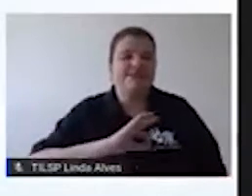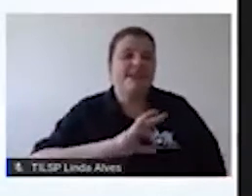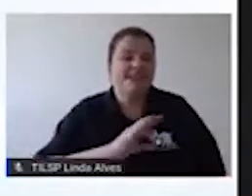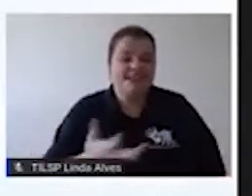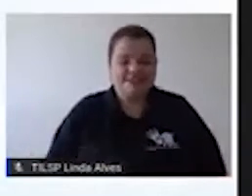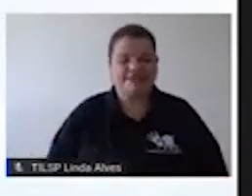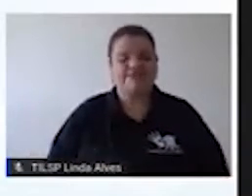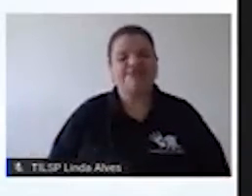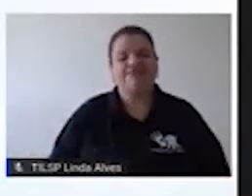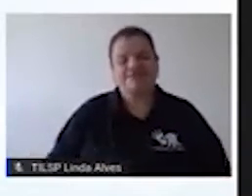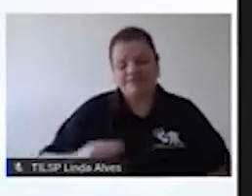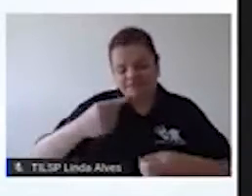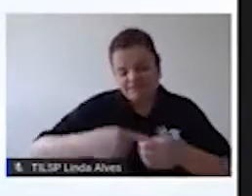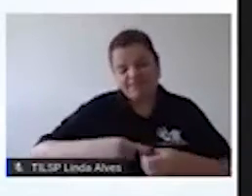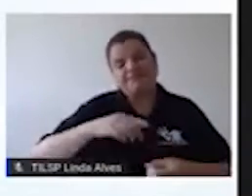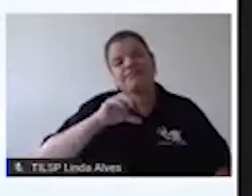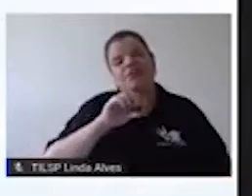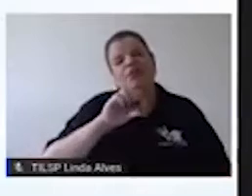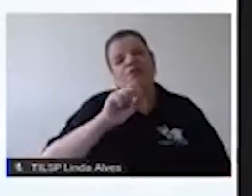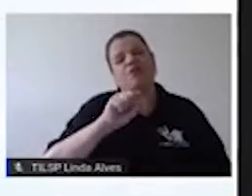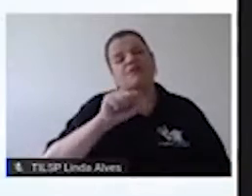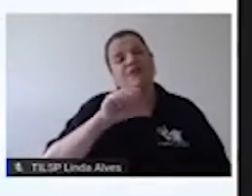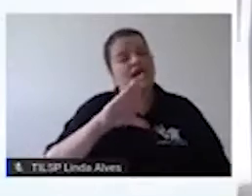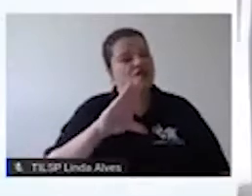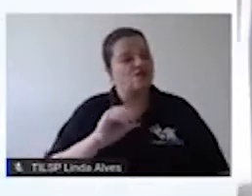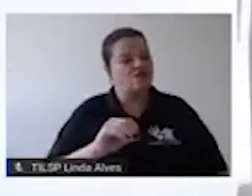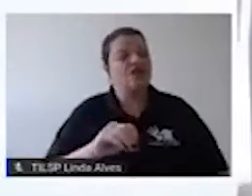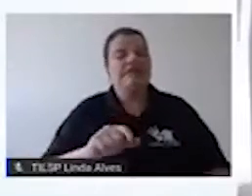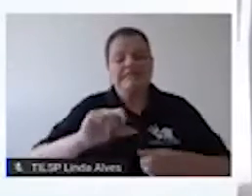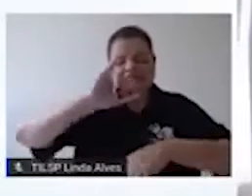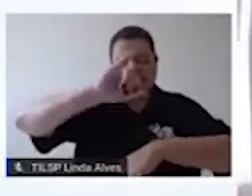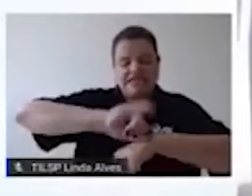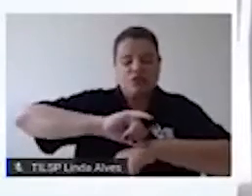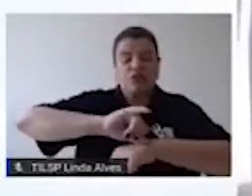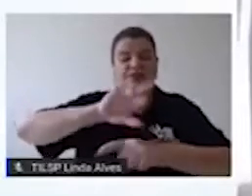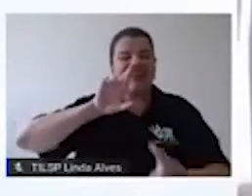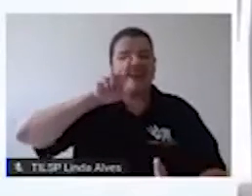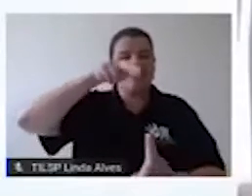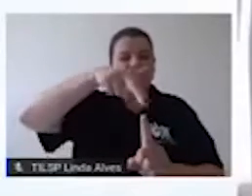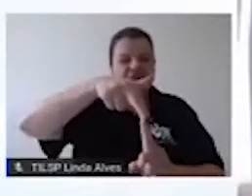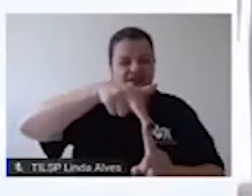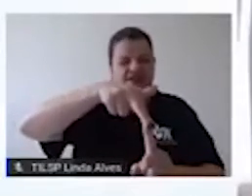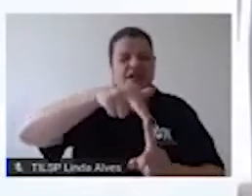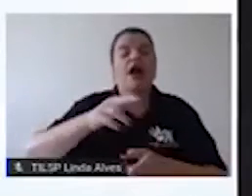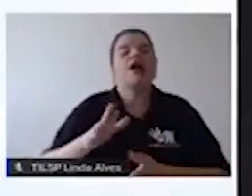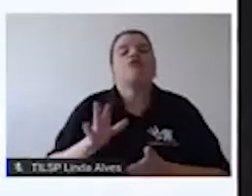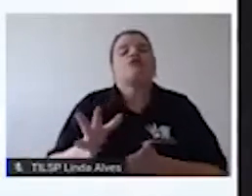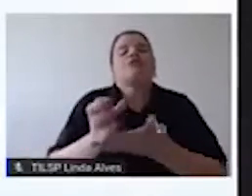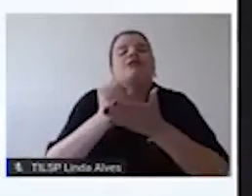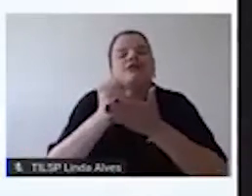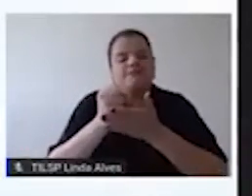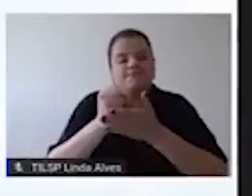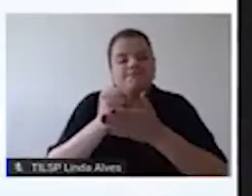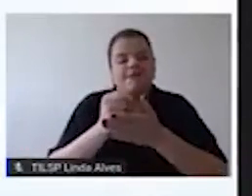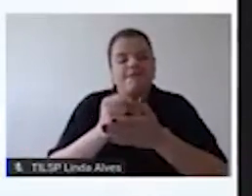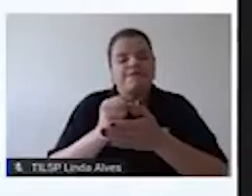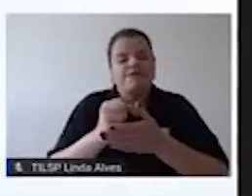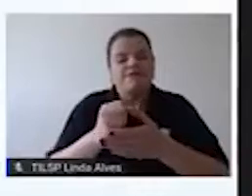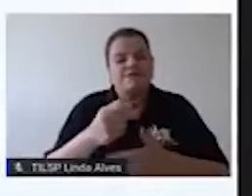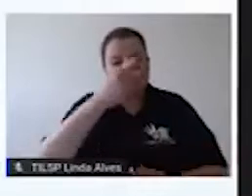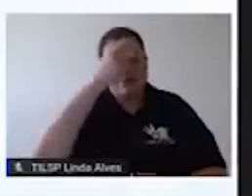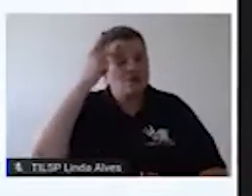Aqui, em Osasco, nós temos o centro de referência, né, de acolhimento a vítimas de violência,